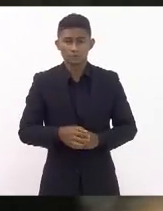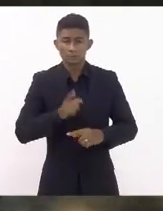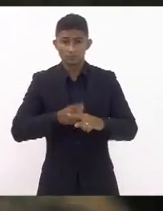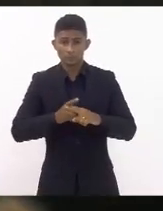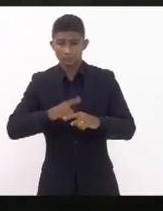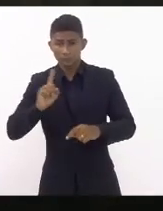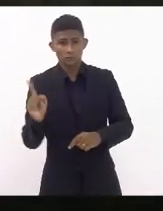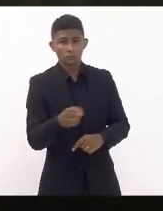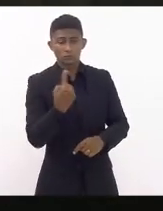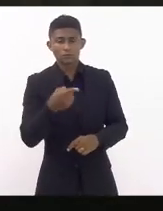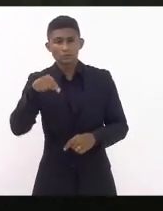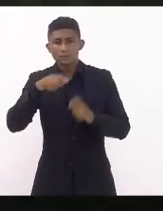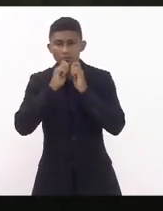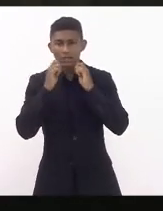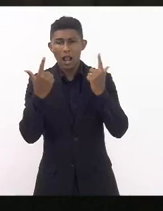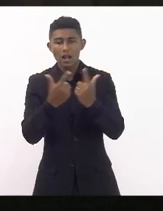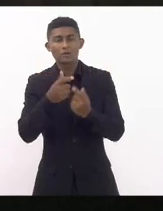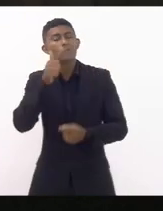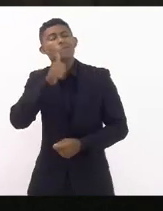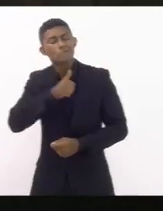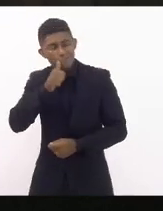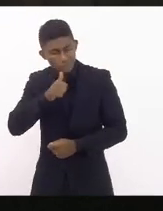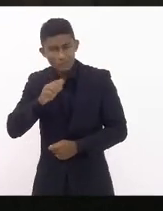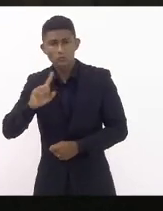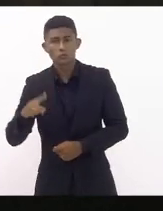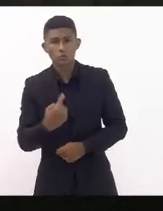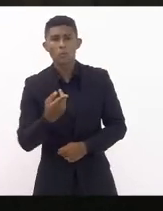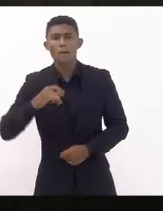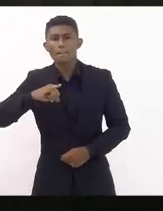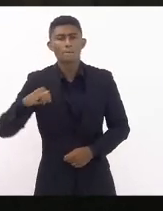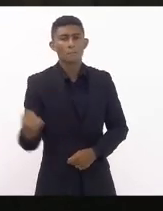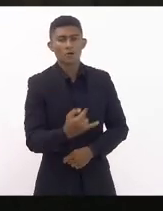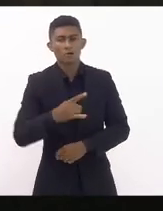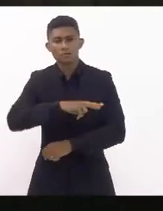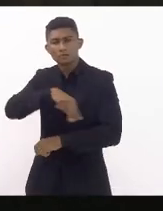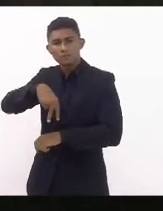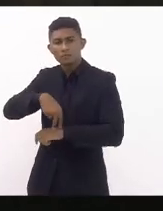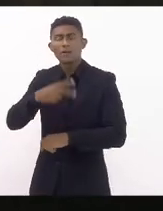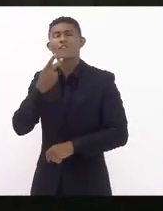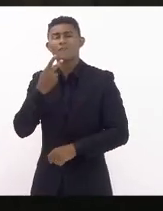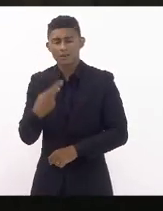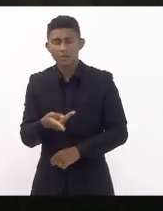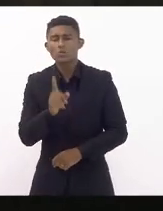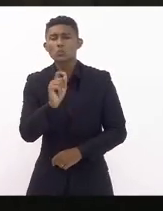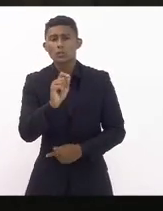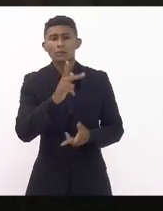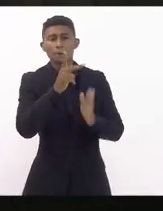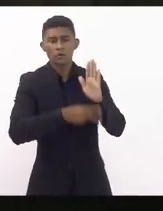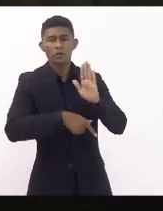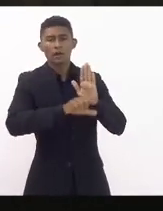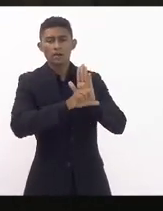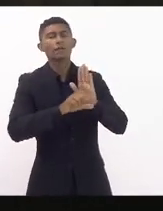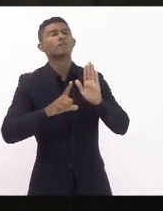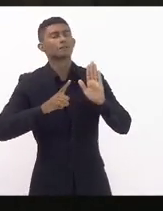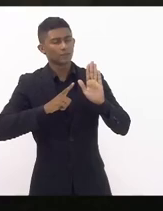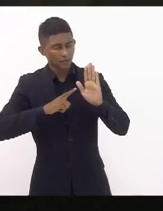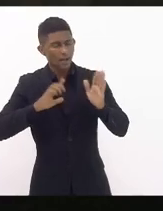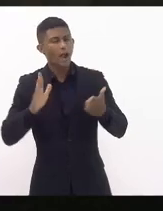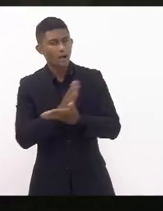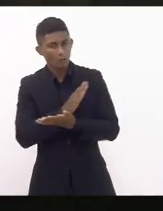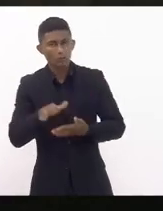mulheres aqui dentro, estamos aproveitando a oportunidade de falar que tem projetos de lei que demoraram a